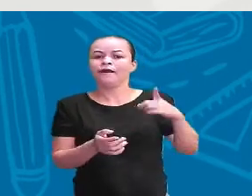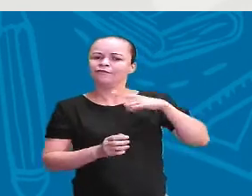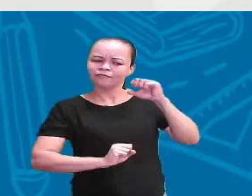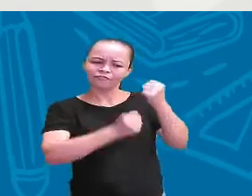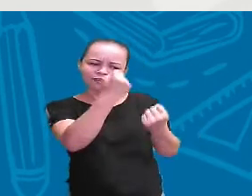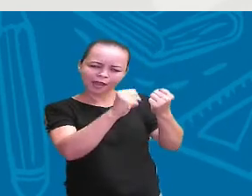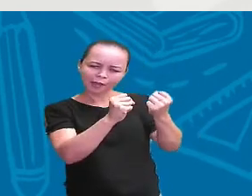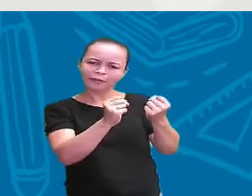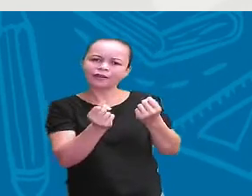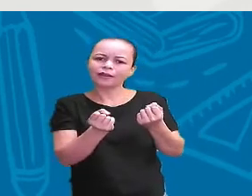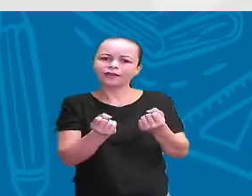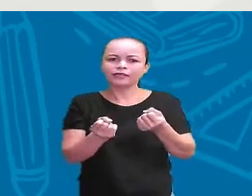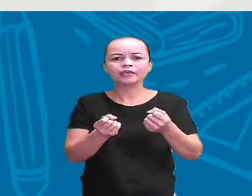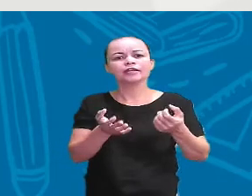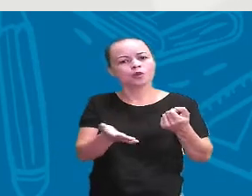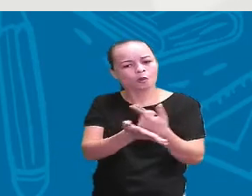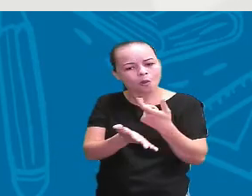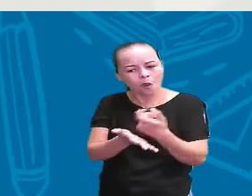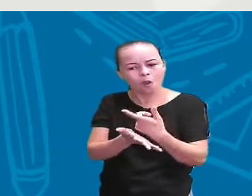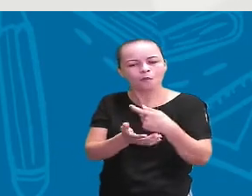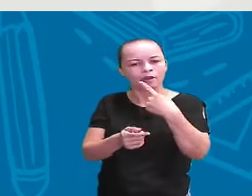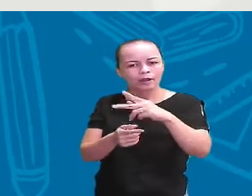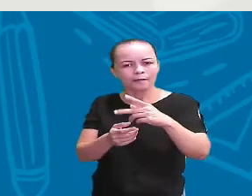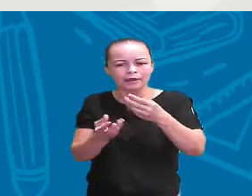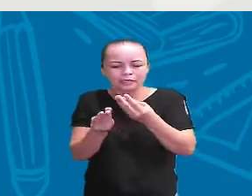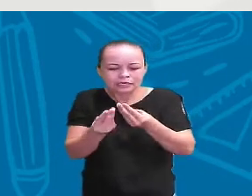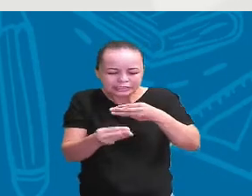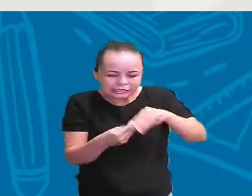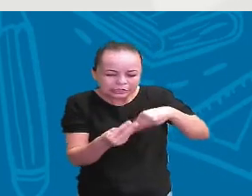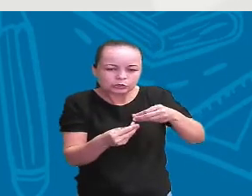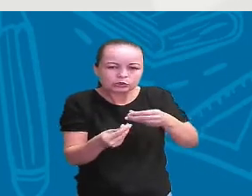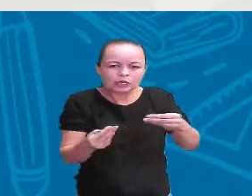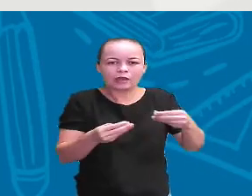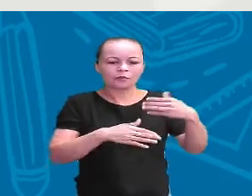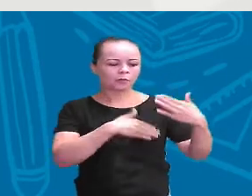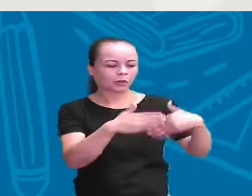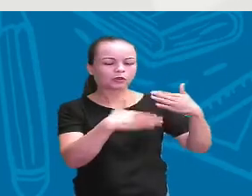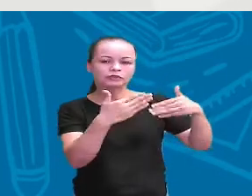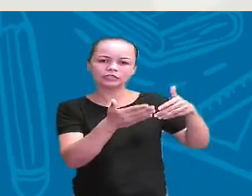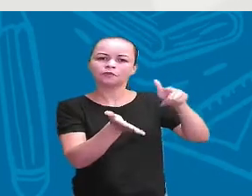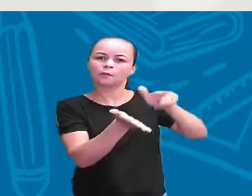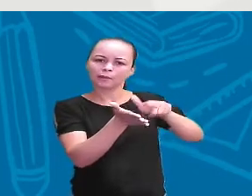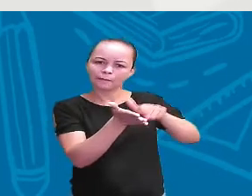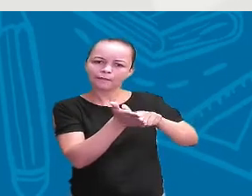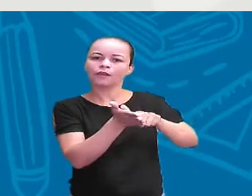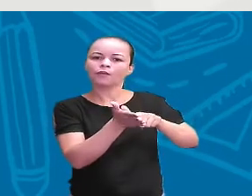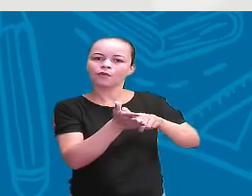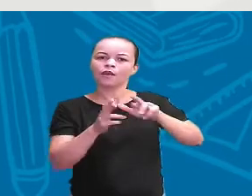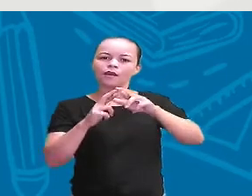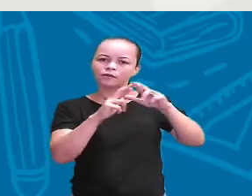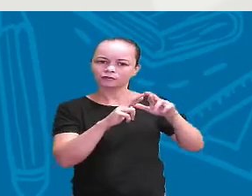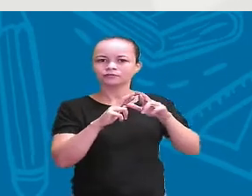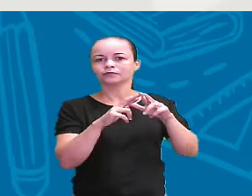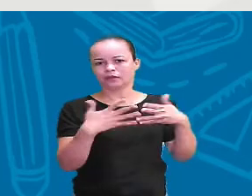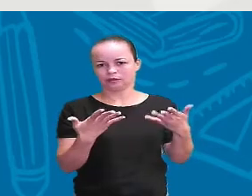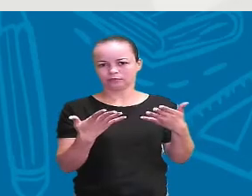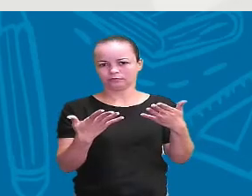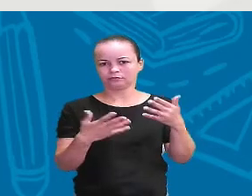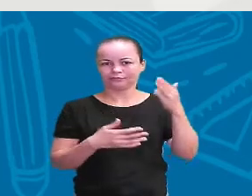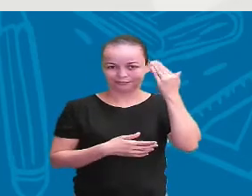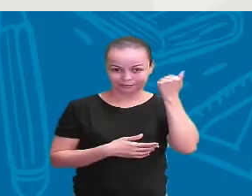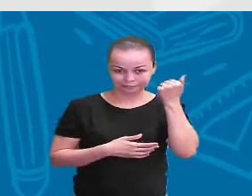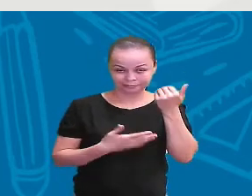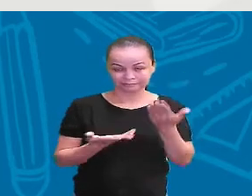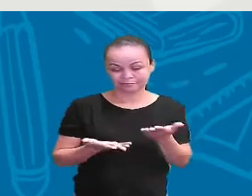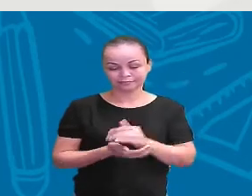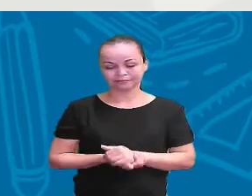compram esse papel velho para triturar, passa por um processo e faz papel reciclável. Sabia? Até